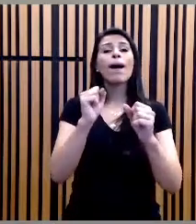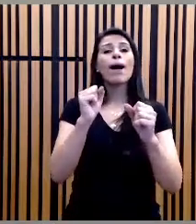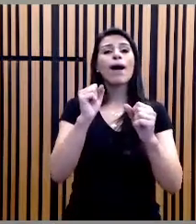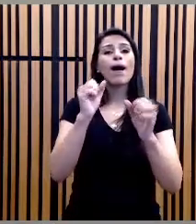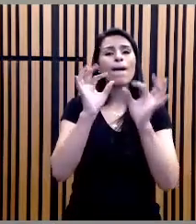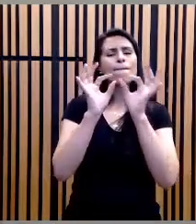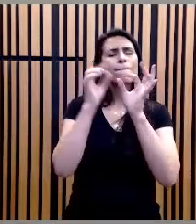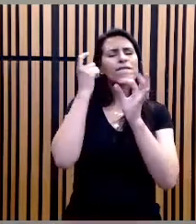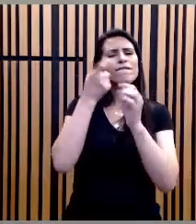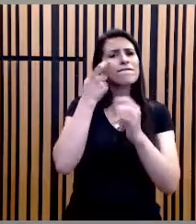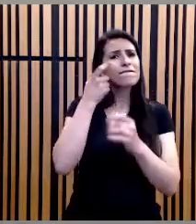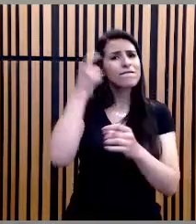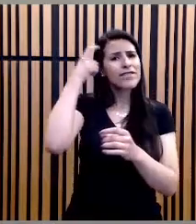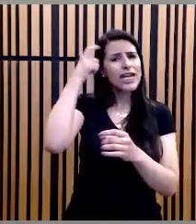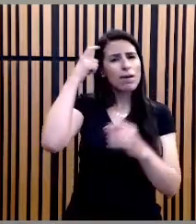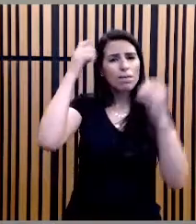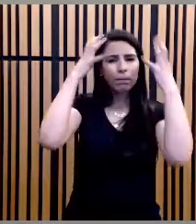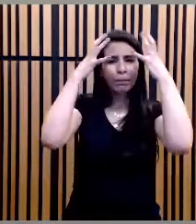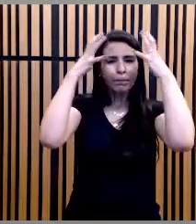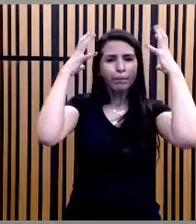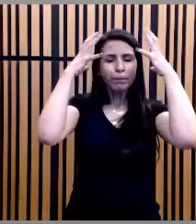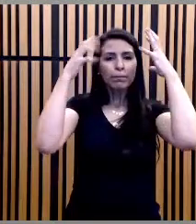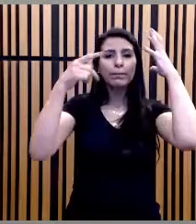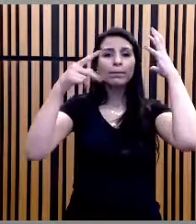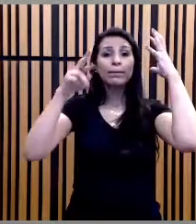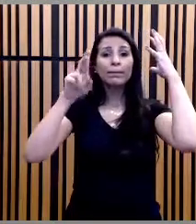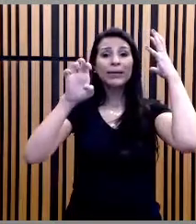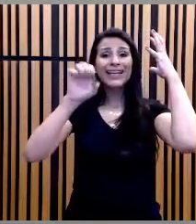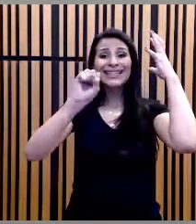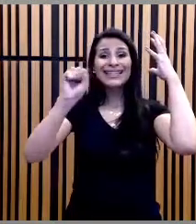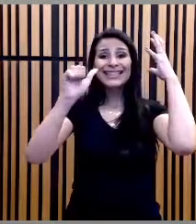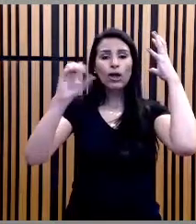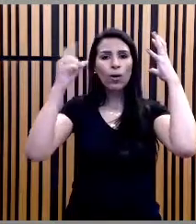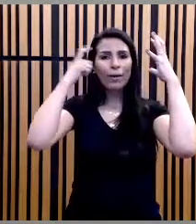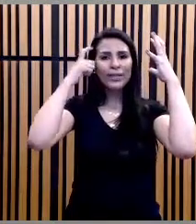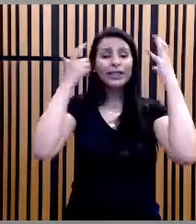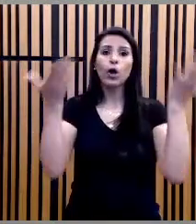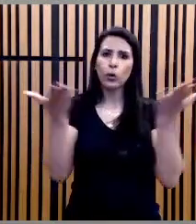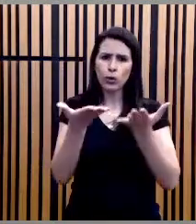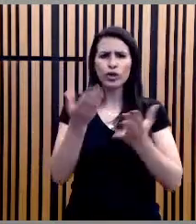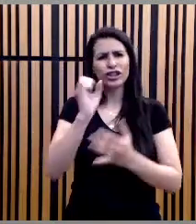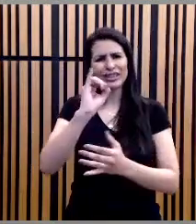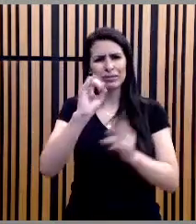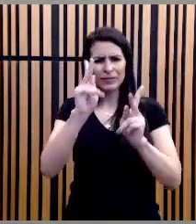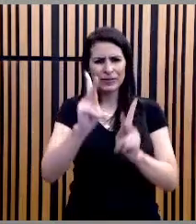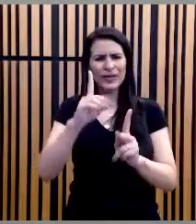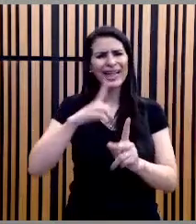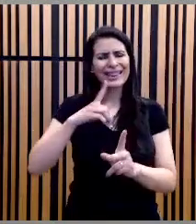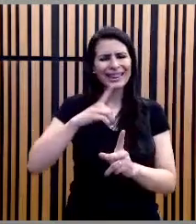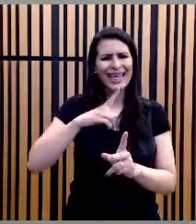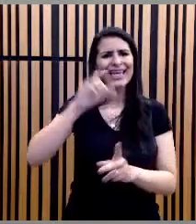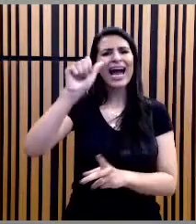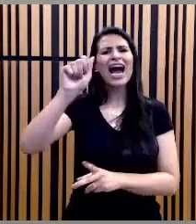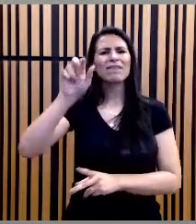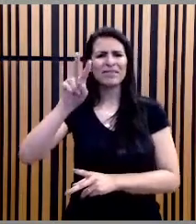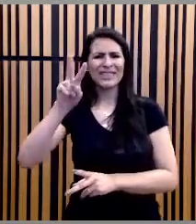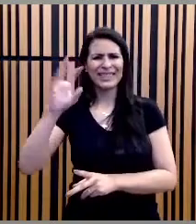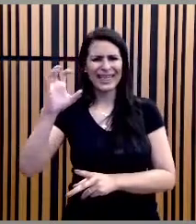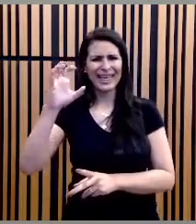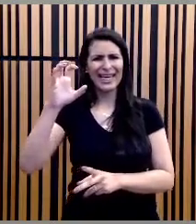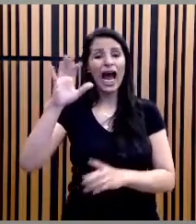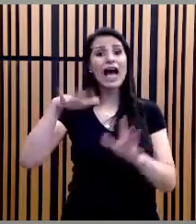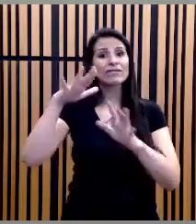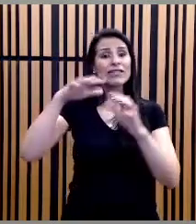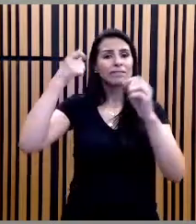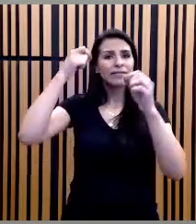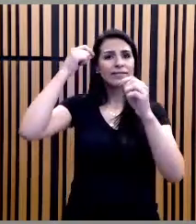Hoje, quando uma pessoa tem um AVC, alguma coisa nesse sentido que é muito grave, né? Às vezes eles precisam abrir um pedaço aqui da cabeça para tirar essa pressão